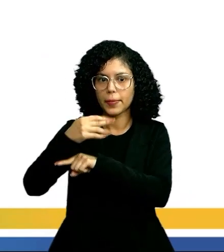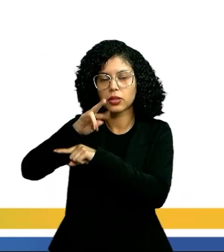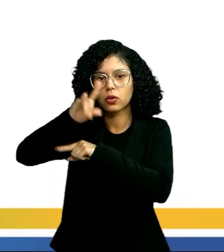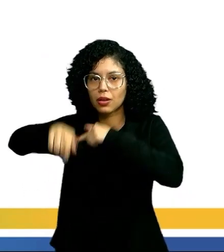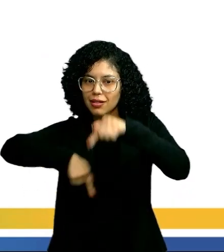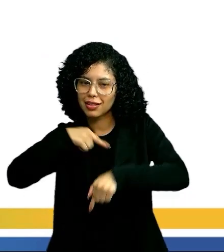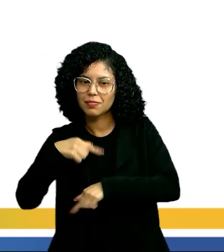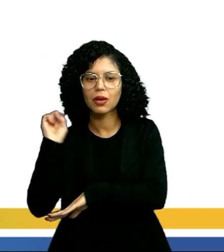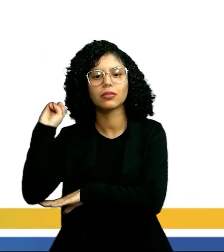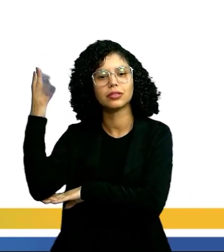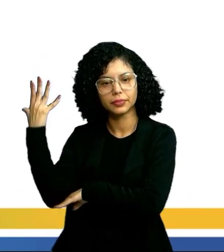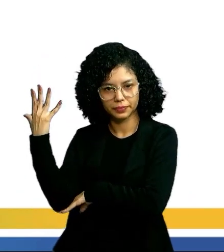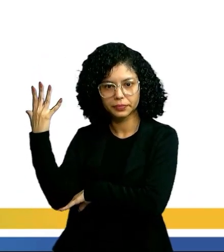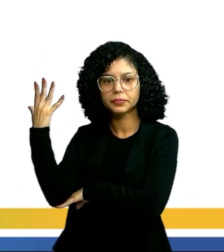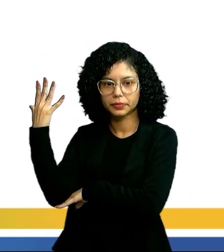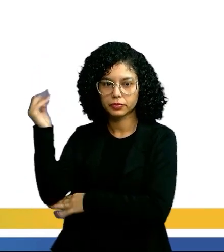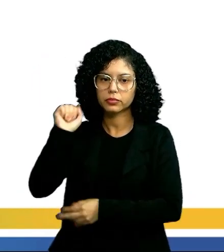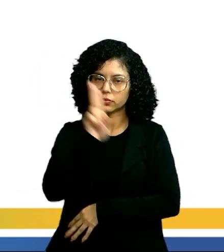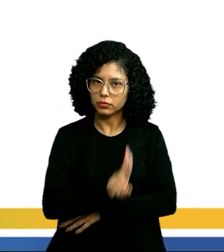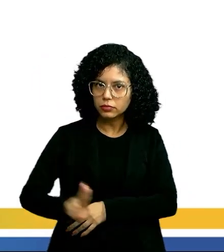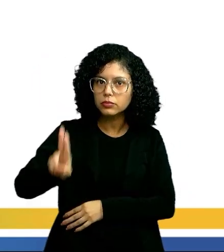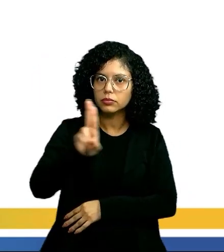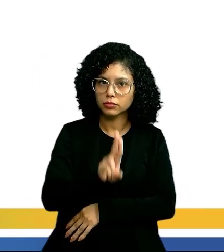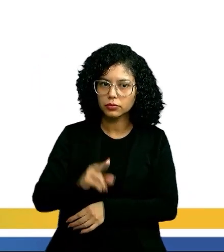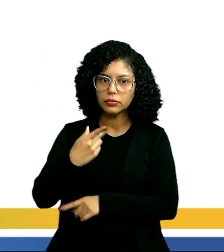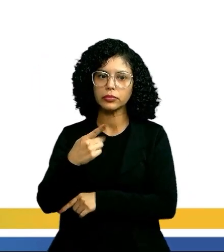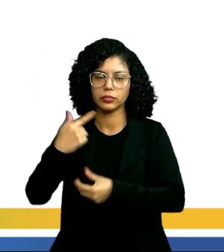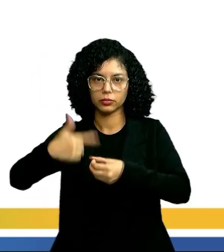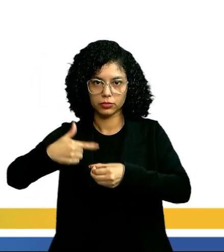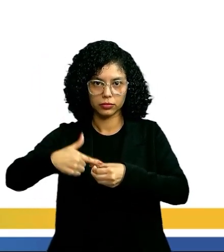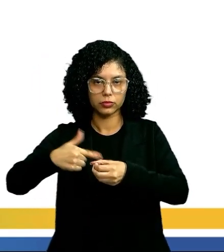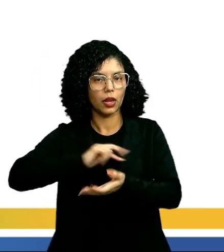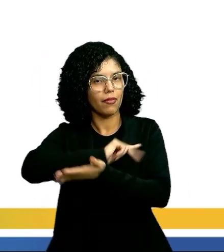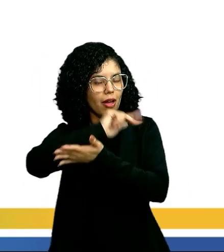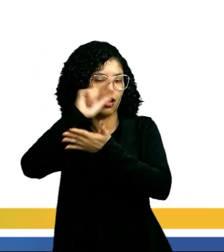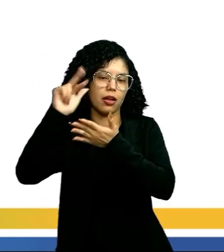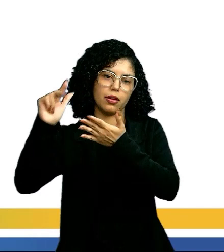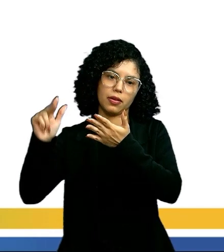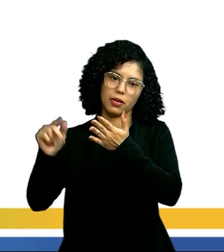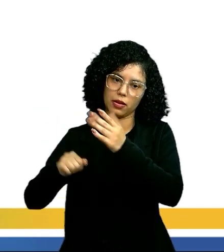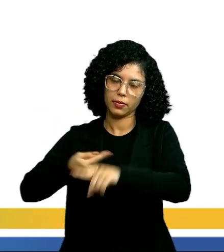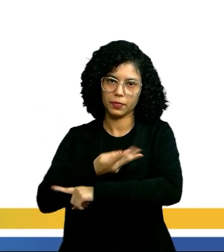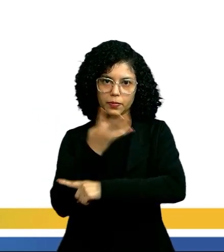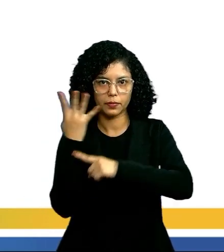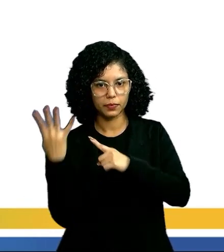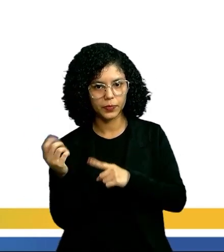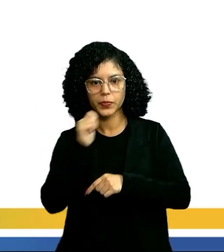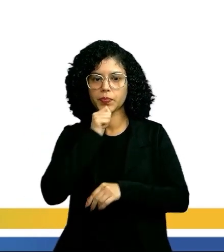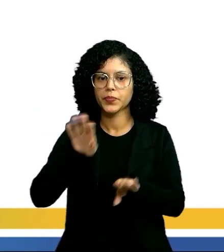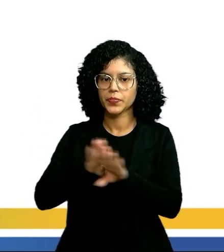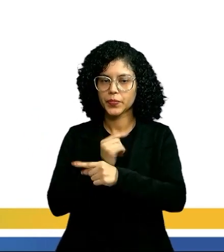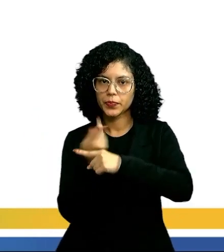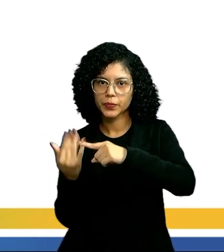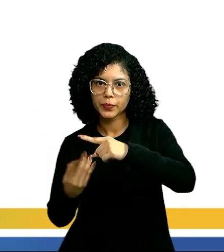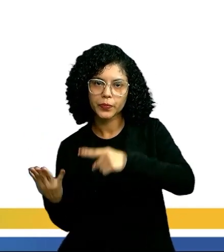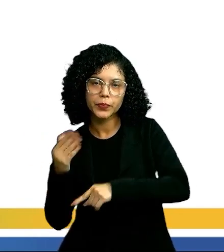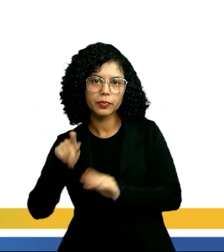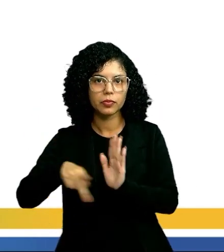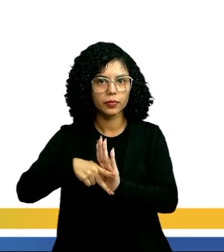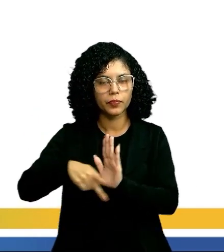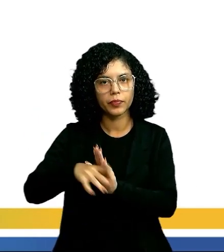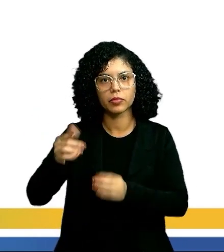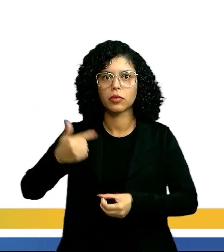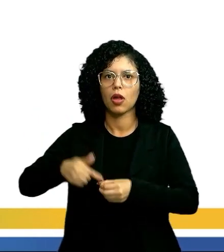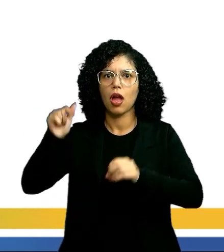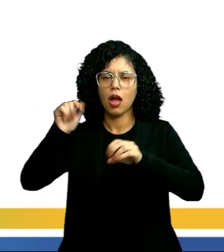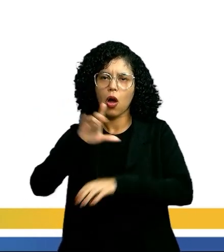petroquímica, que é o que acontece aí com a utilização do petróleo para as várias frações que nós utilizamos no nosso cotidiano, né? Seja